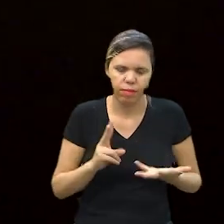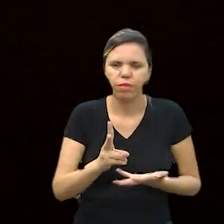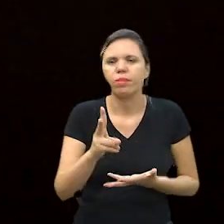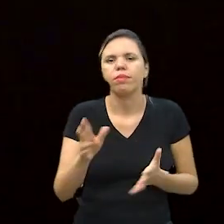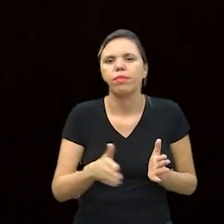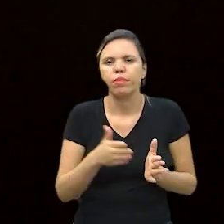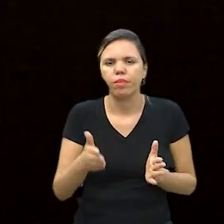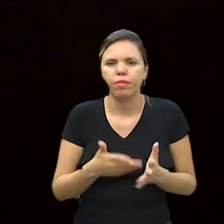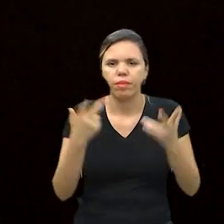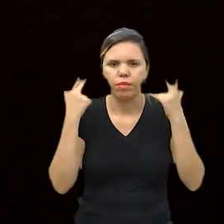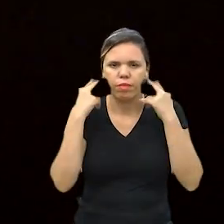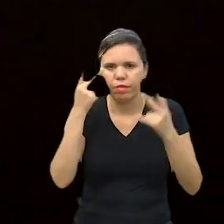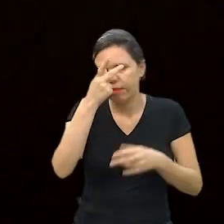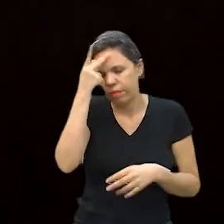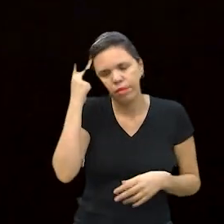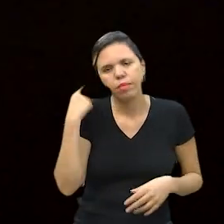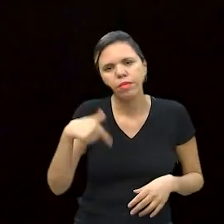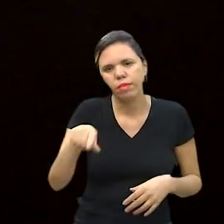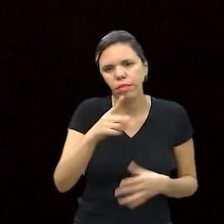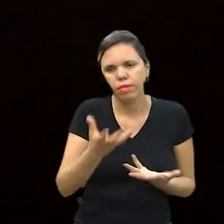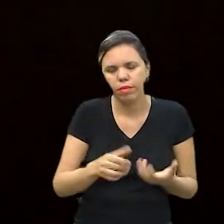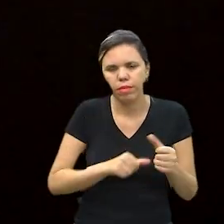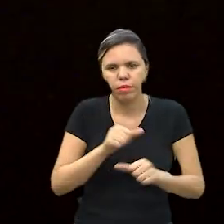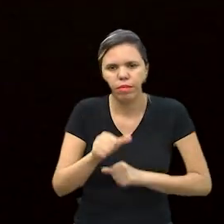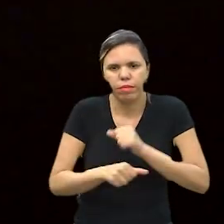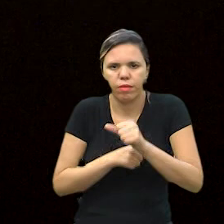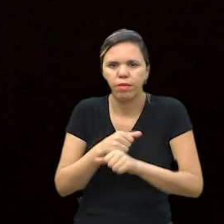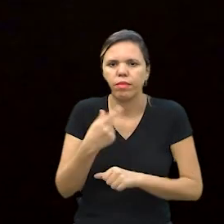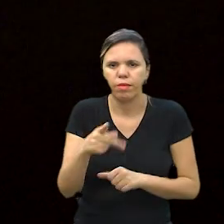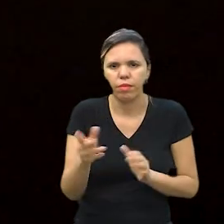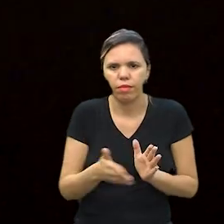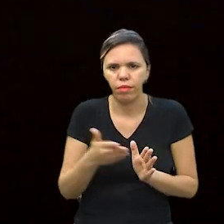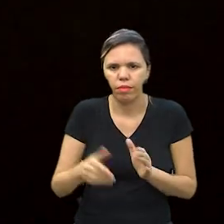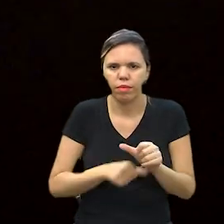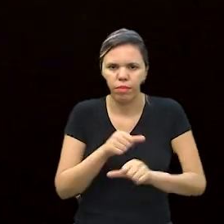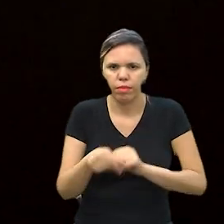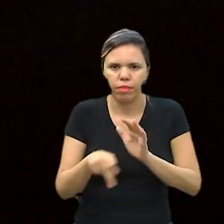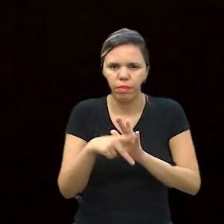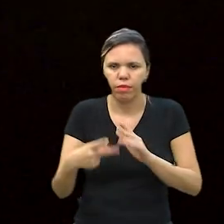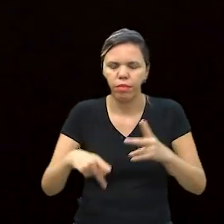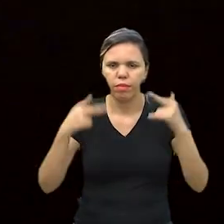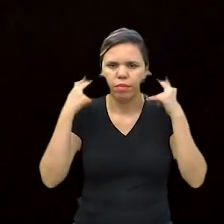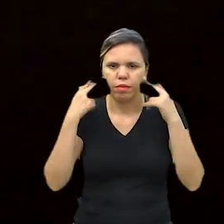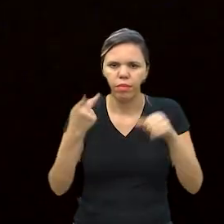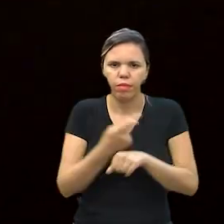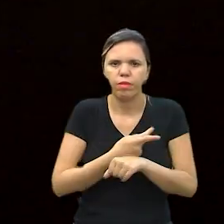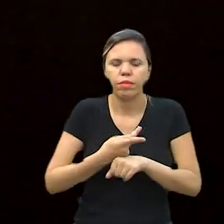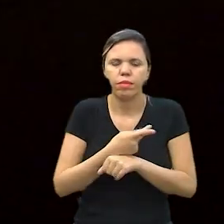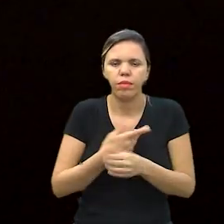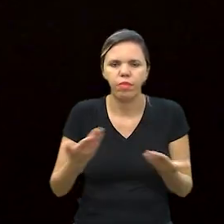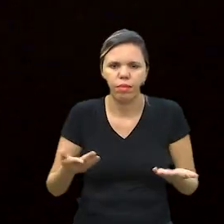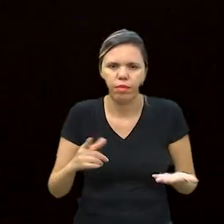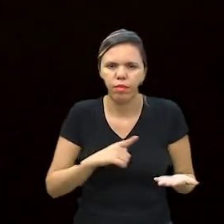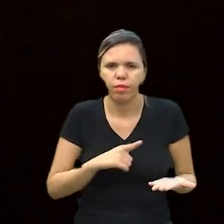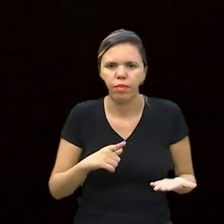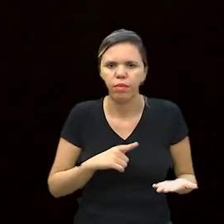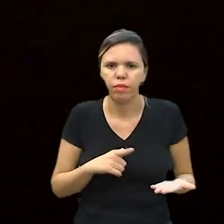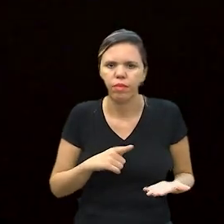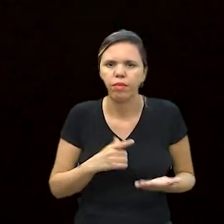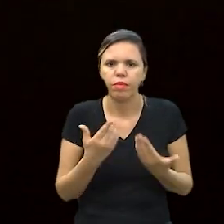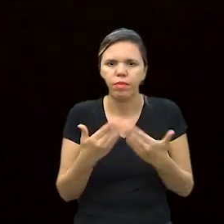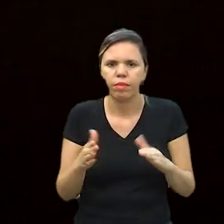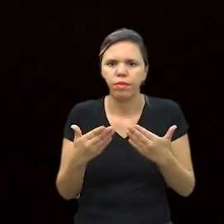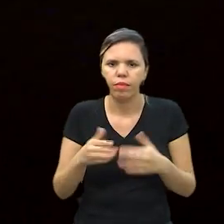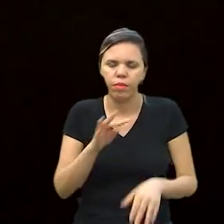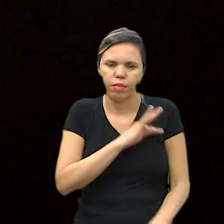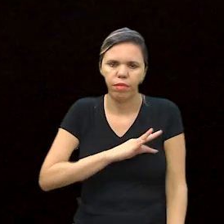querem continuar produzindo orgânico, aqueles que querem também transformar a sua produção em produção orgânica. Procure, hoje a gente tem a Emater